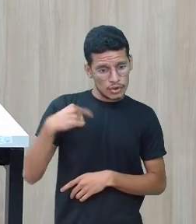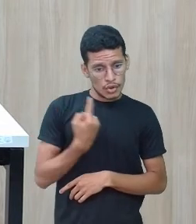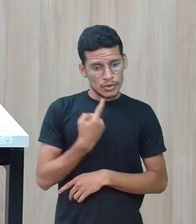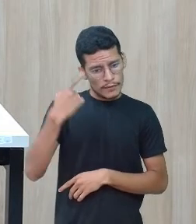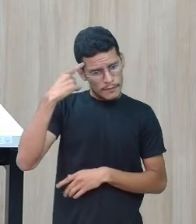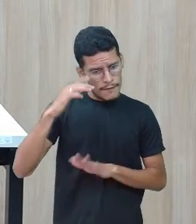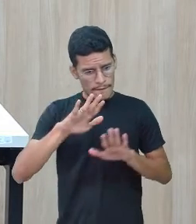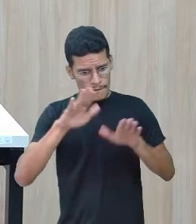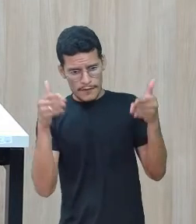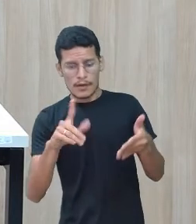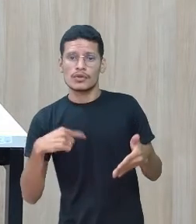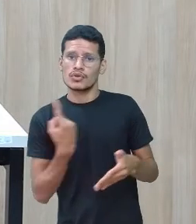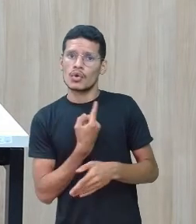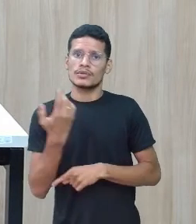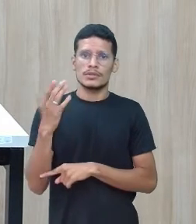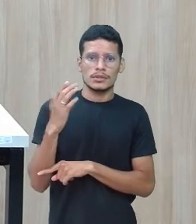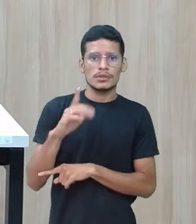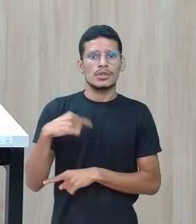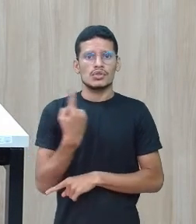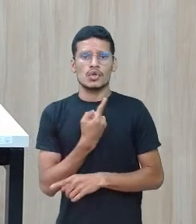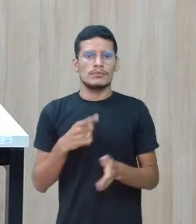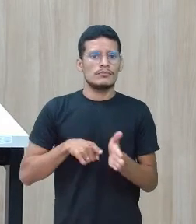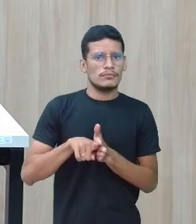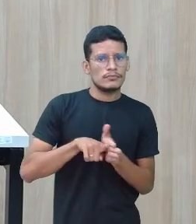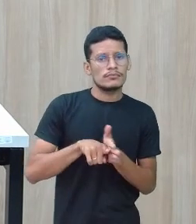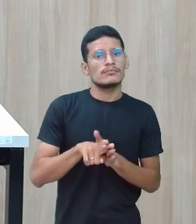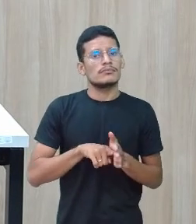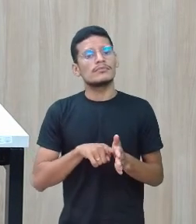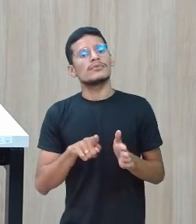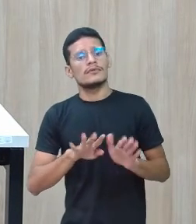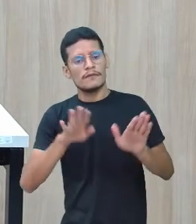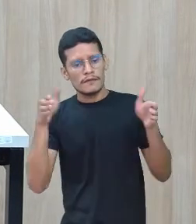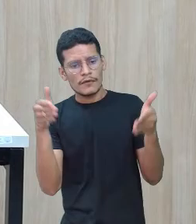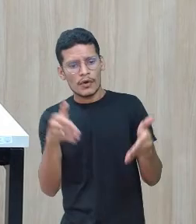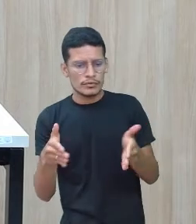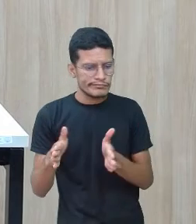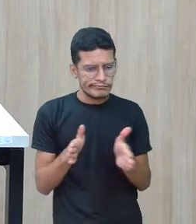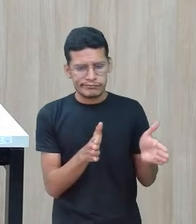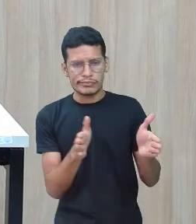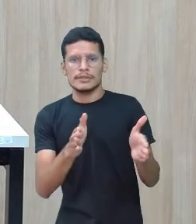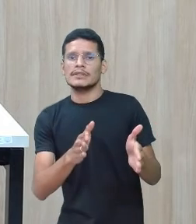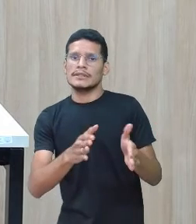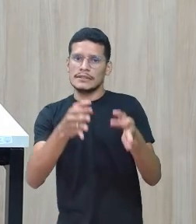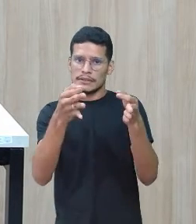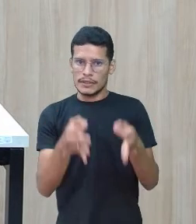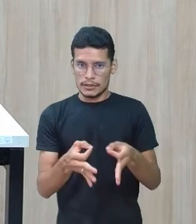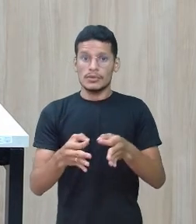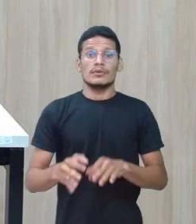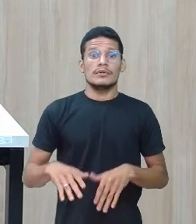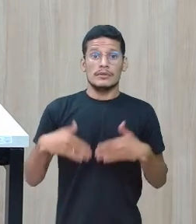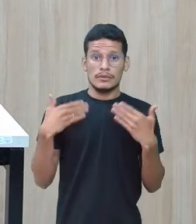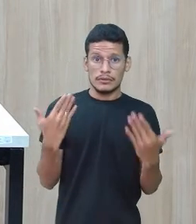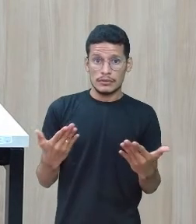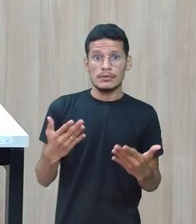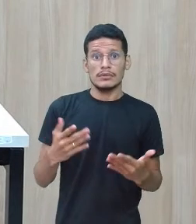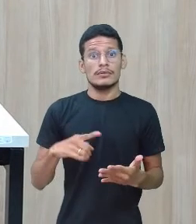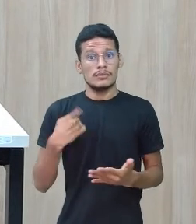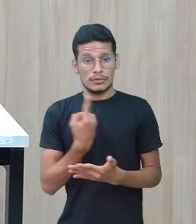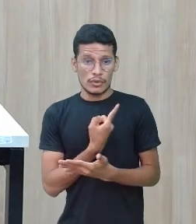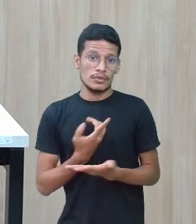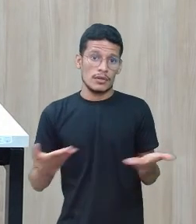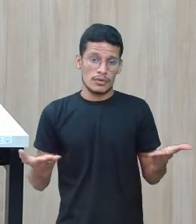nós cientistas, nós que pesquisamos, estaremos no caminho certo. Então, pessoal, aqui já estou